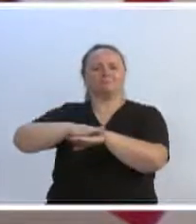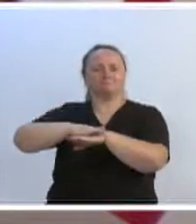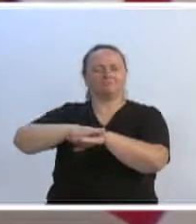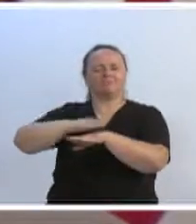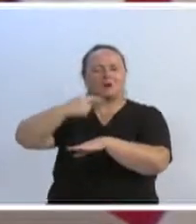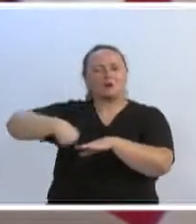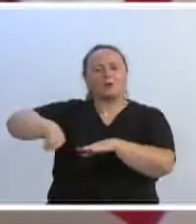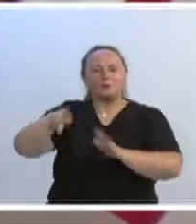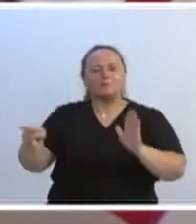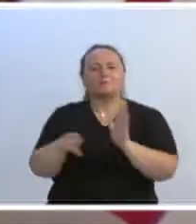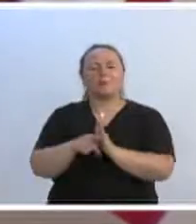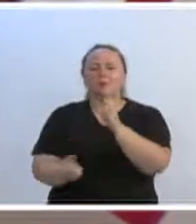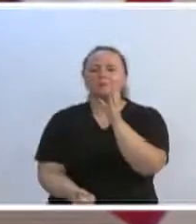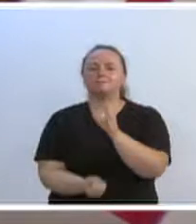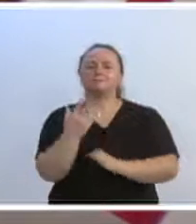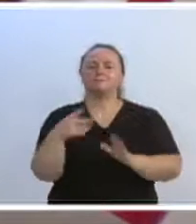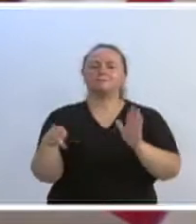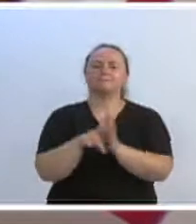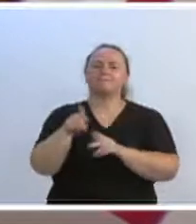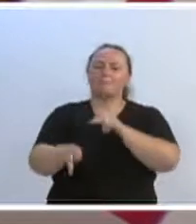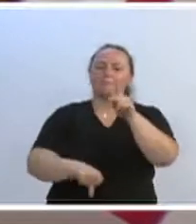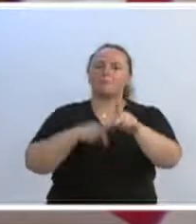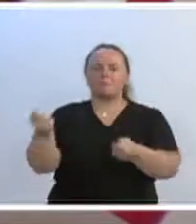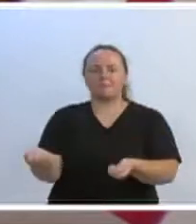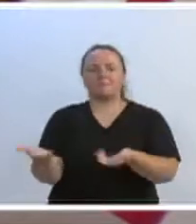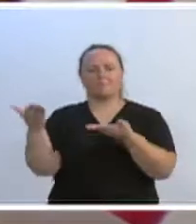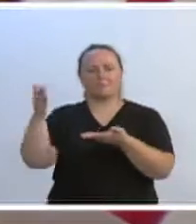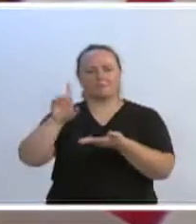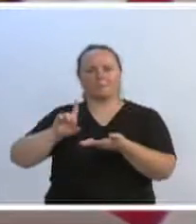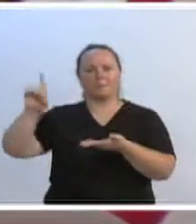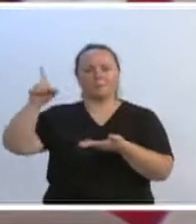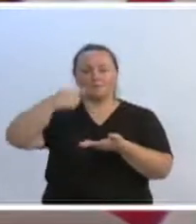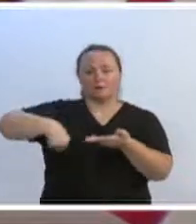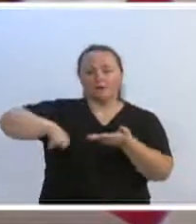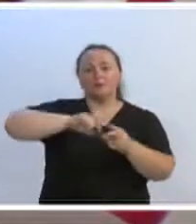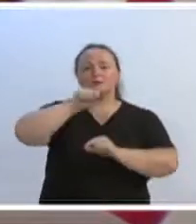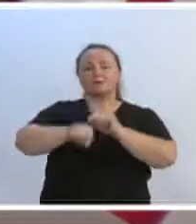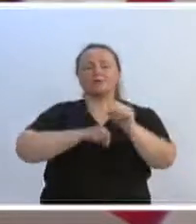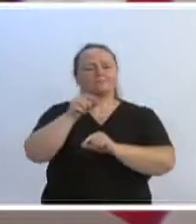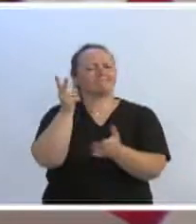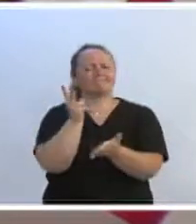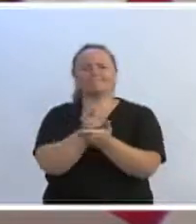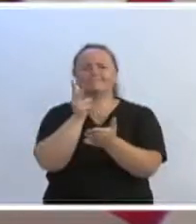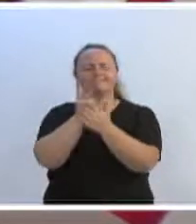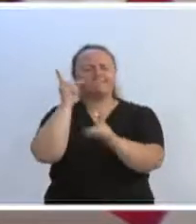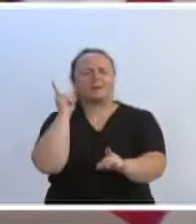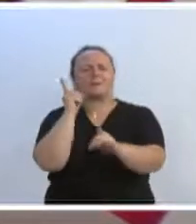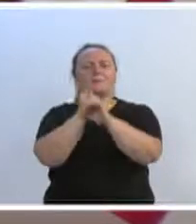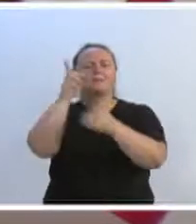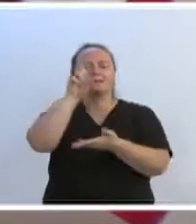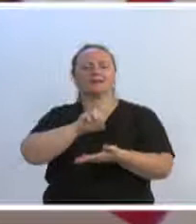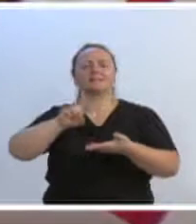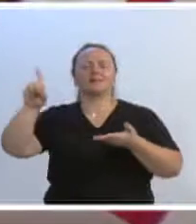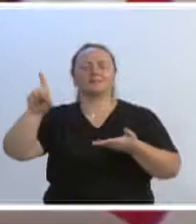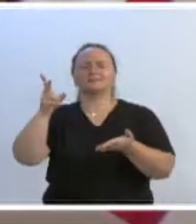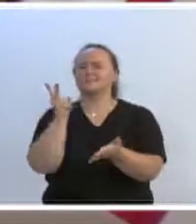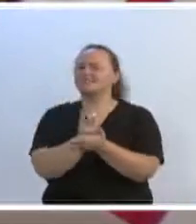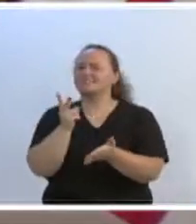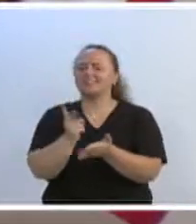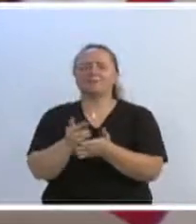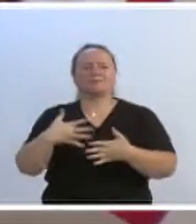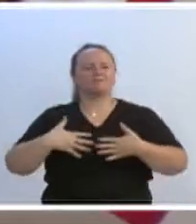pastores, temos tantas passagens importantes, mas destaquei de uma forma muito especial o Salmo 100, que celebrai